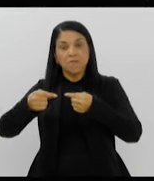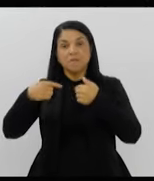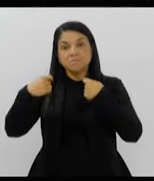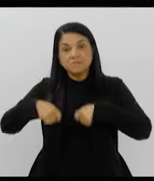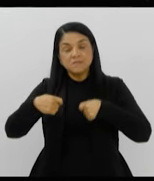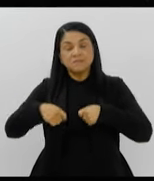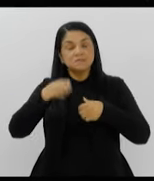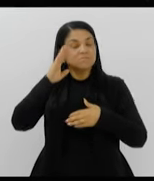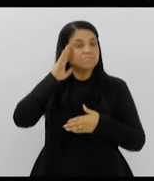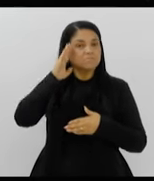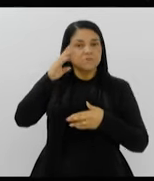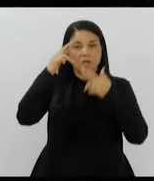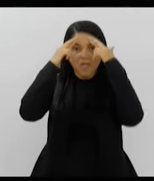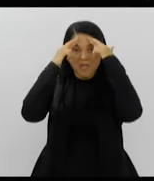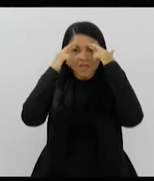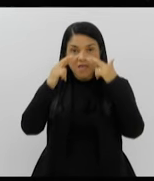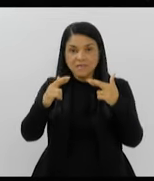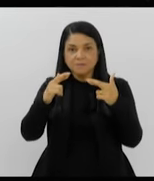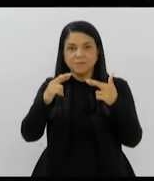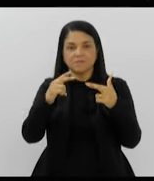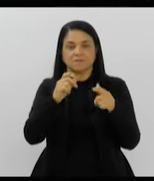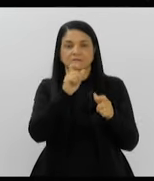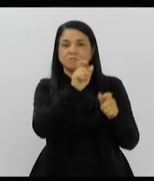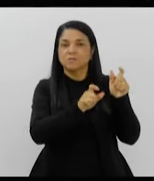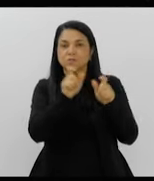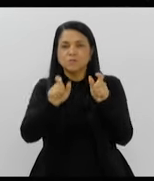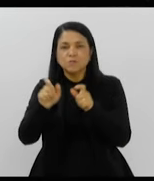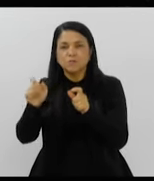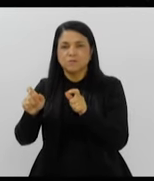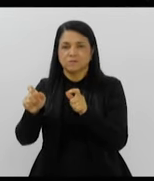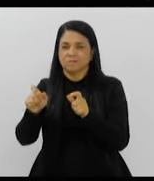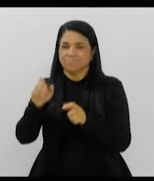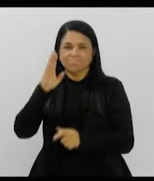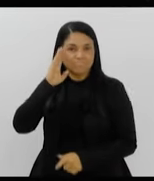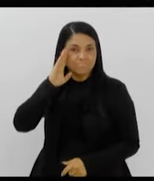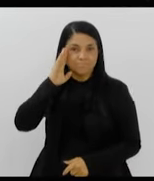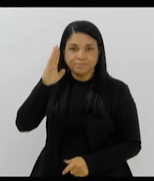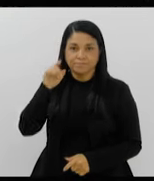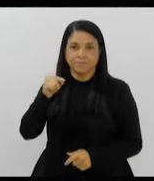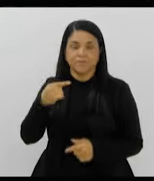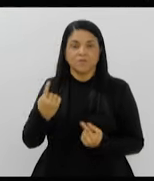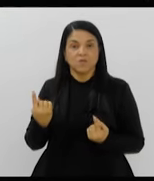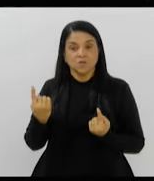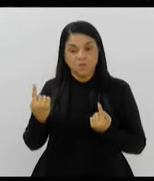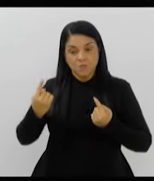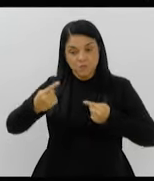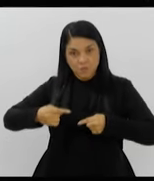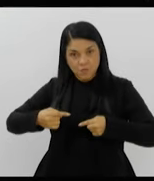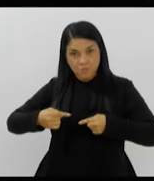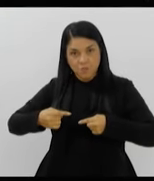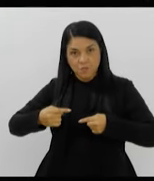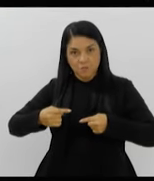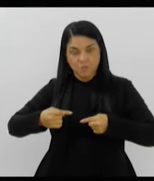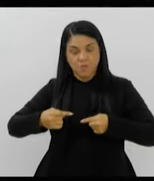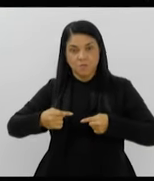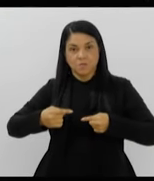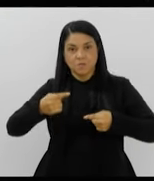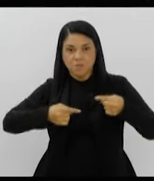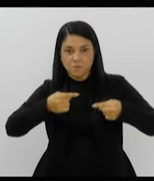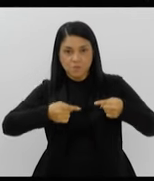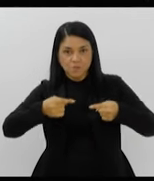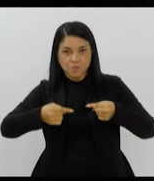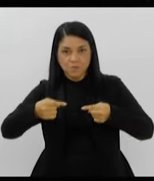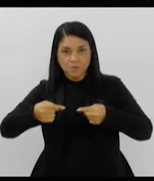respeitando as pessoas físicas. Né? Fazer oposição é não dar